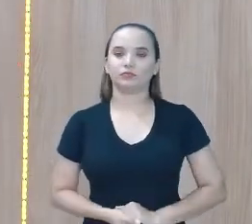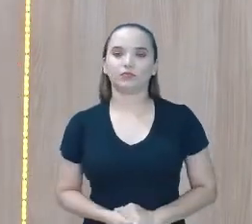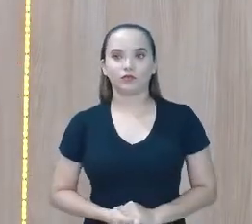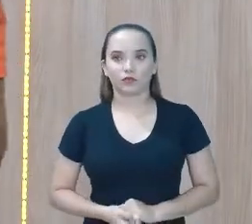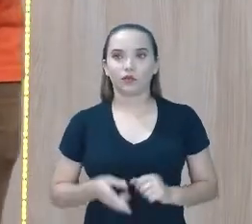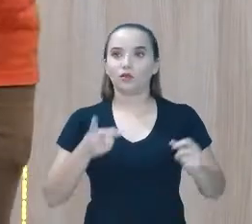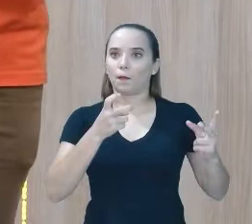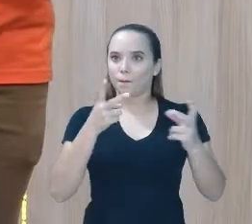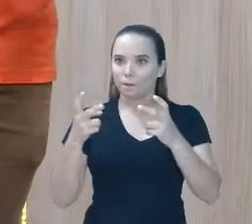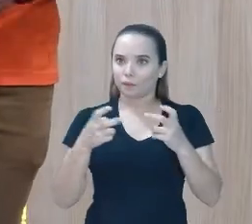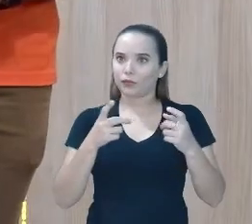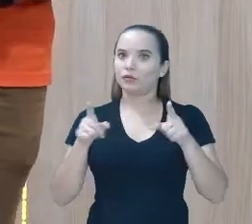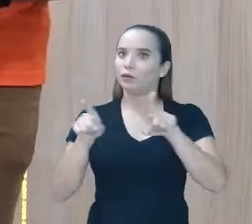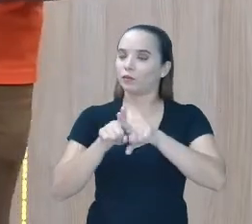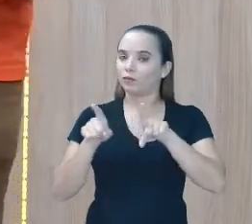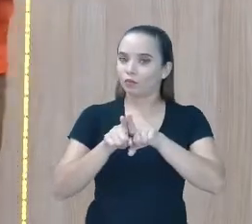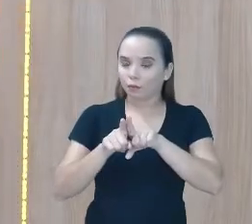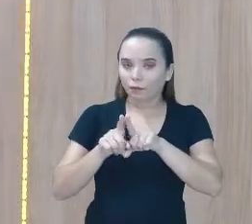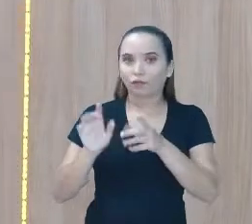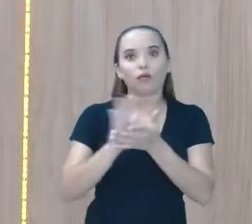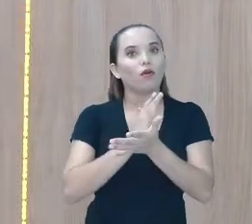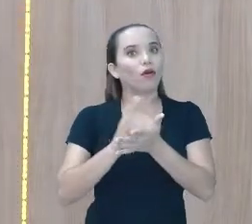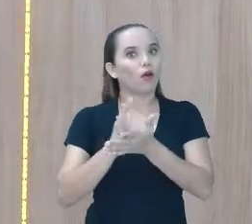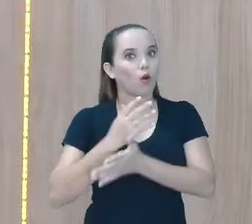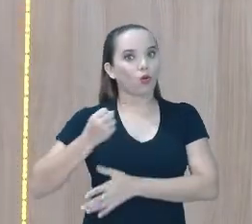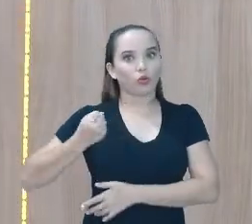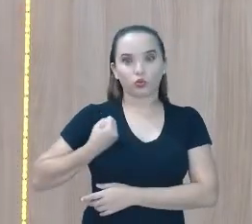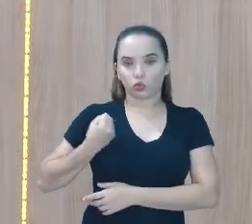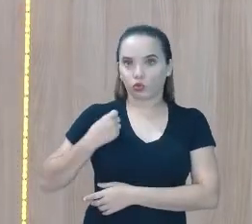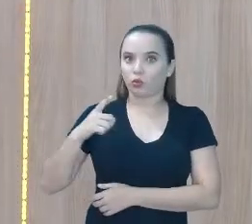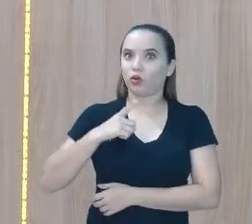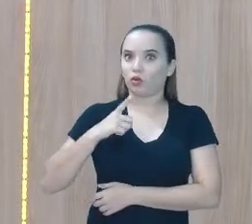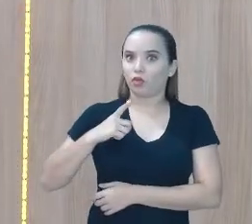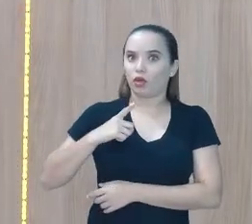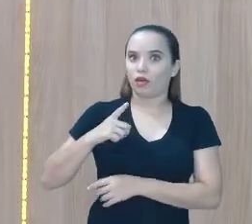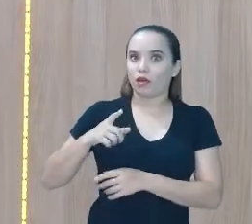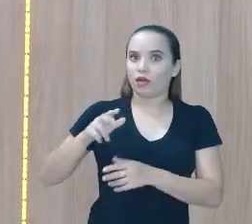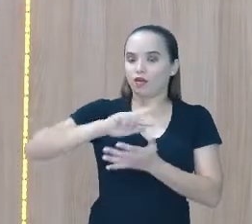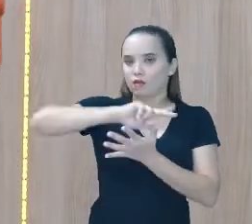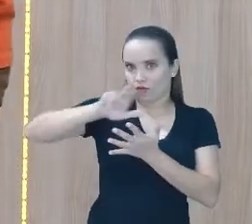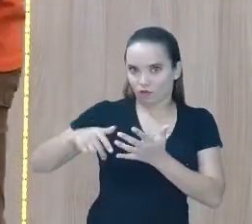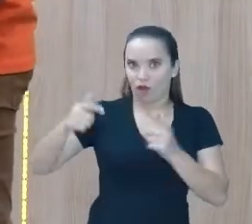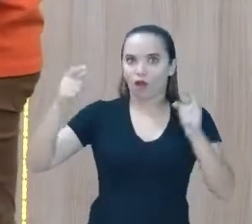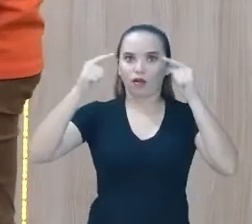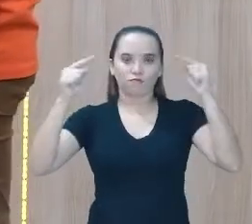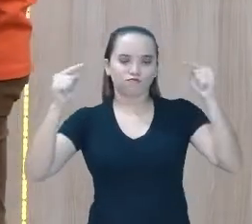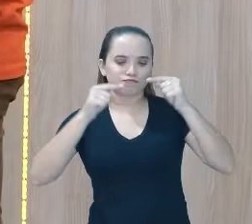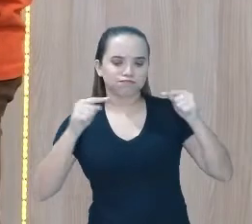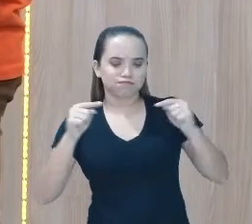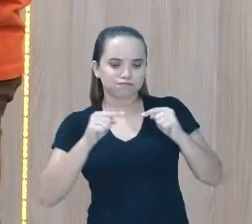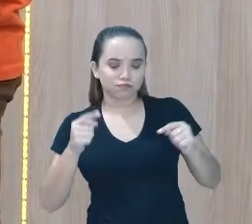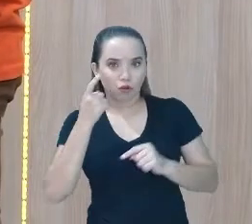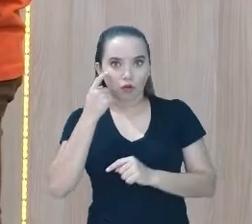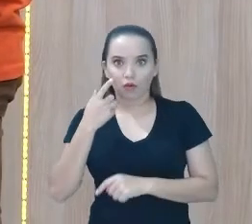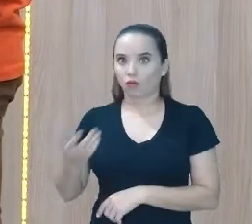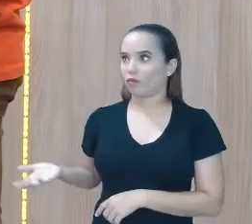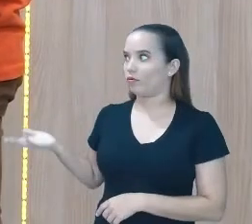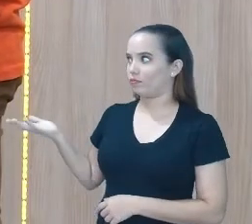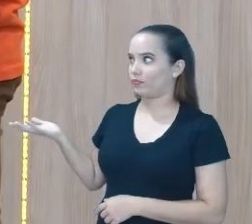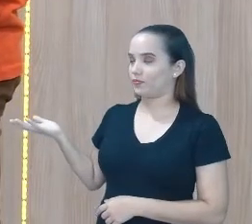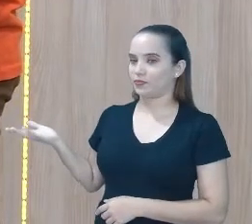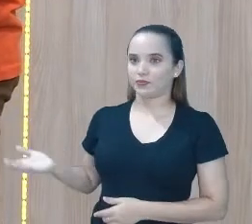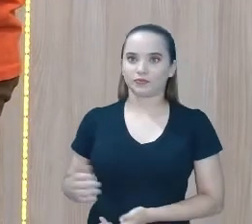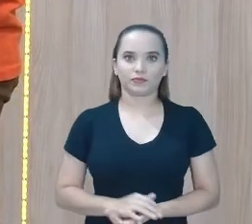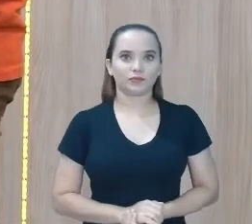pode notar que aparecem números que estão em várias linhas, tá? Por exemplo, eu tenho aqui